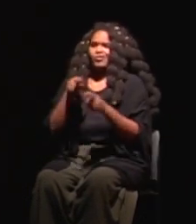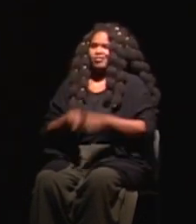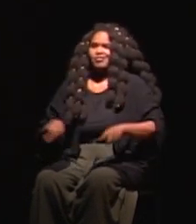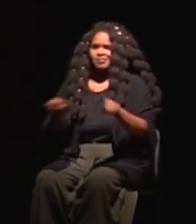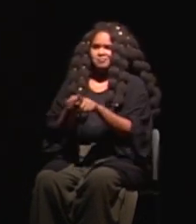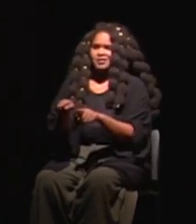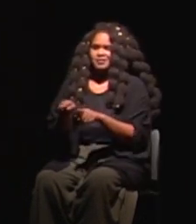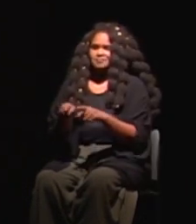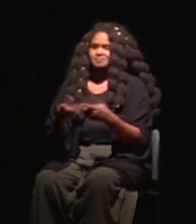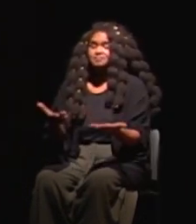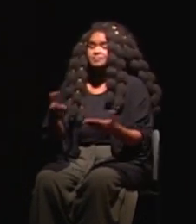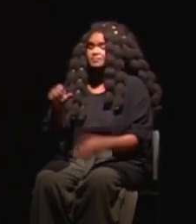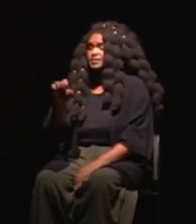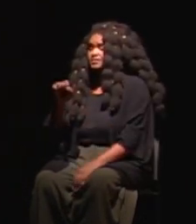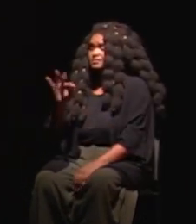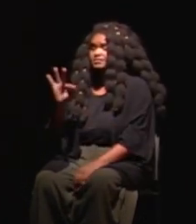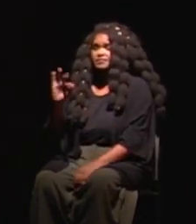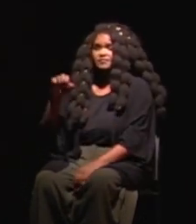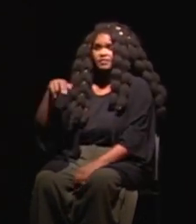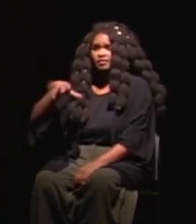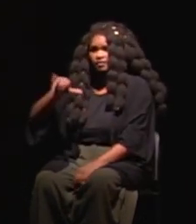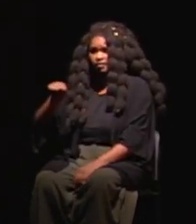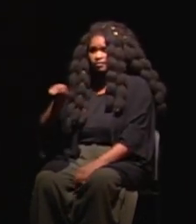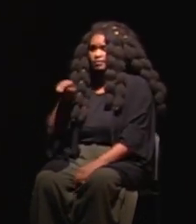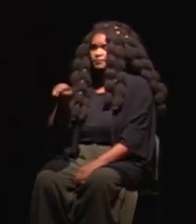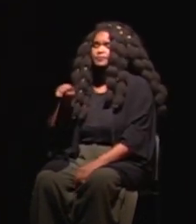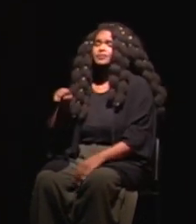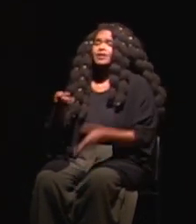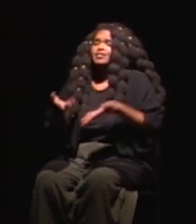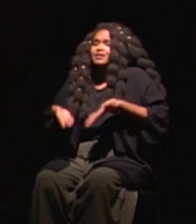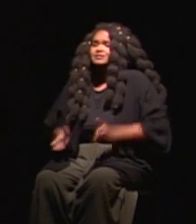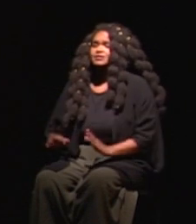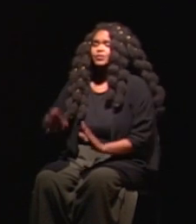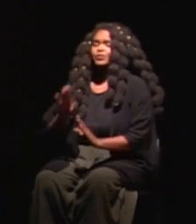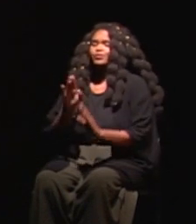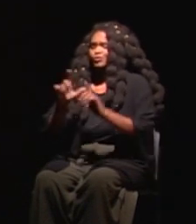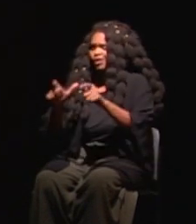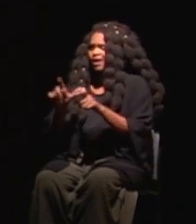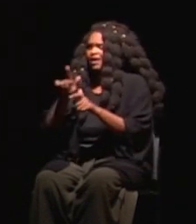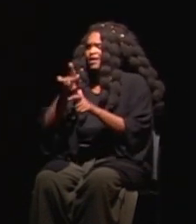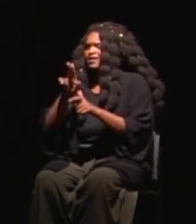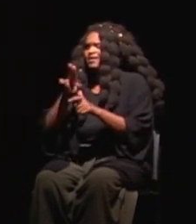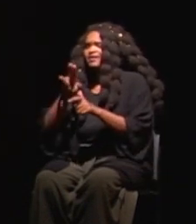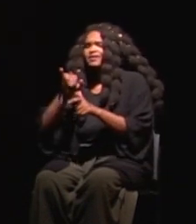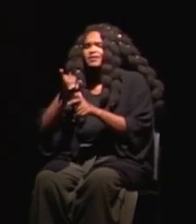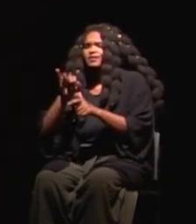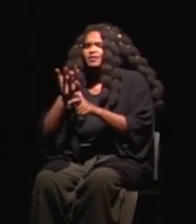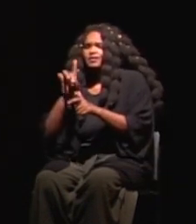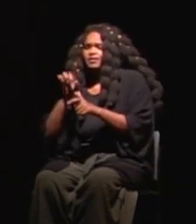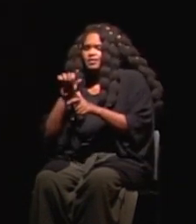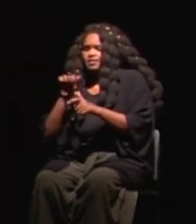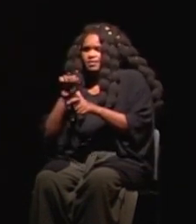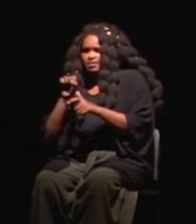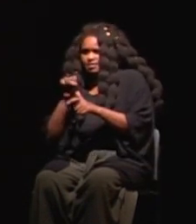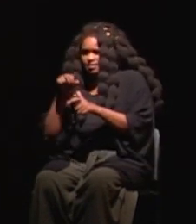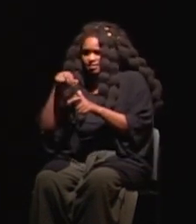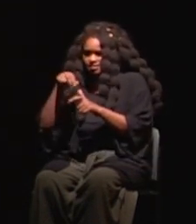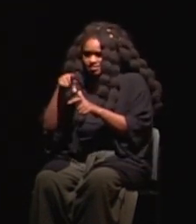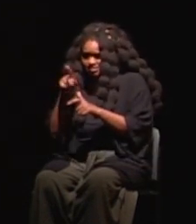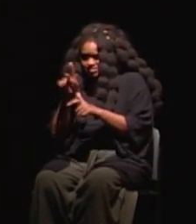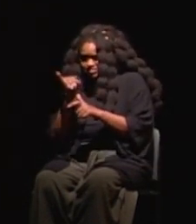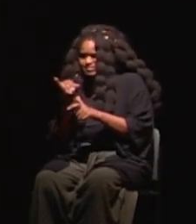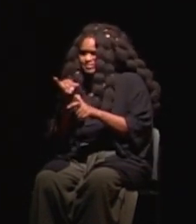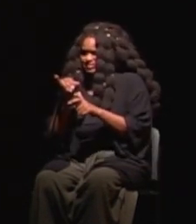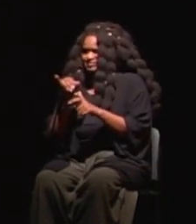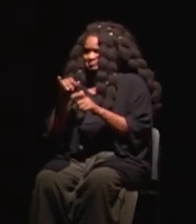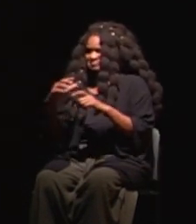Stefania, ela, a gente não falou aqui, mas ela nasceu em Gdansk. Gdansk é uma cidade linda, talvez a